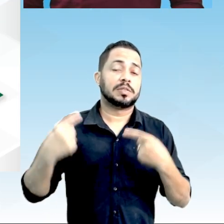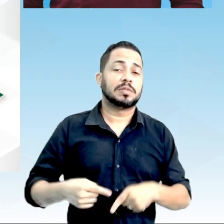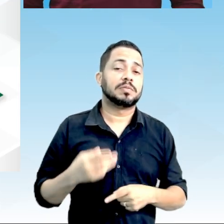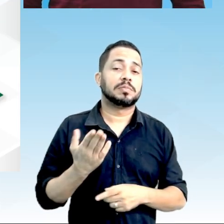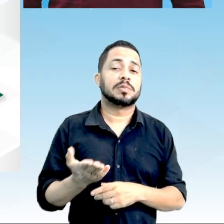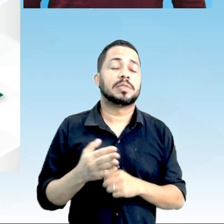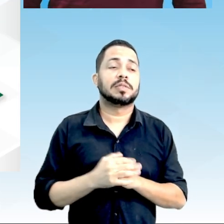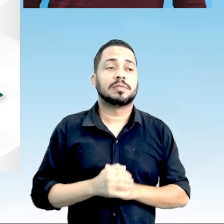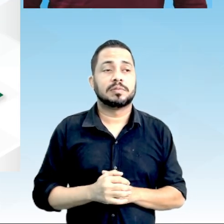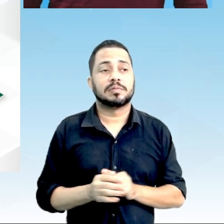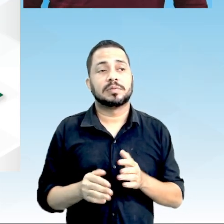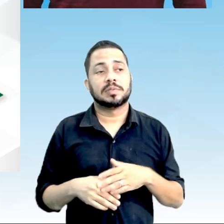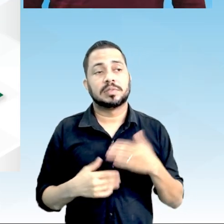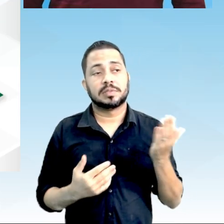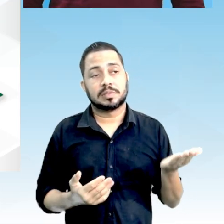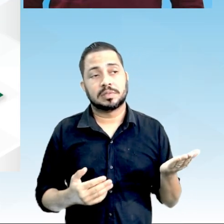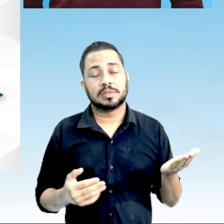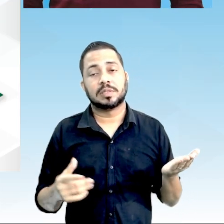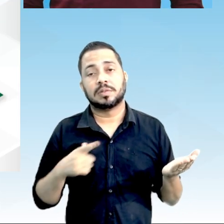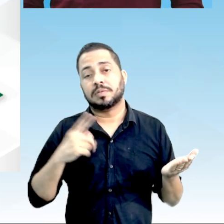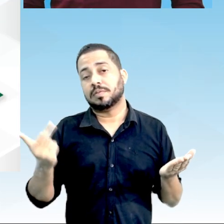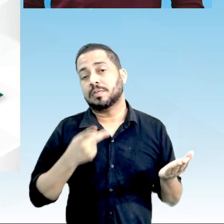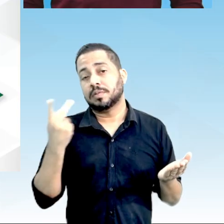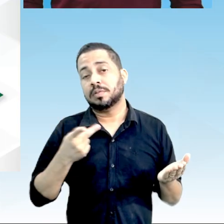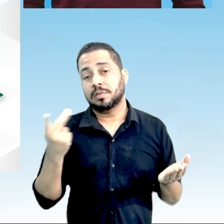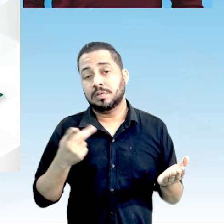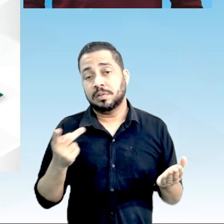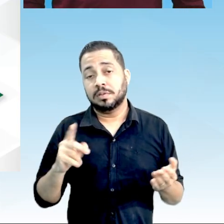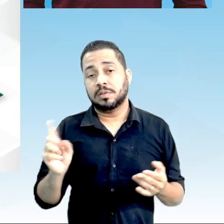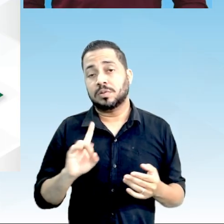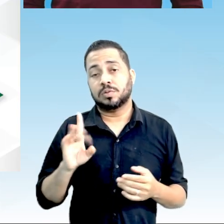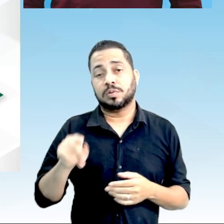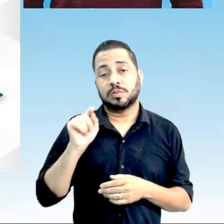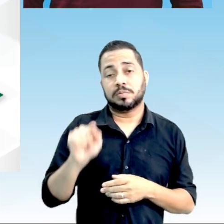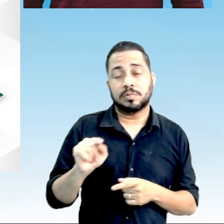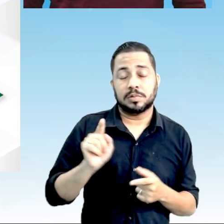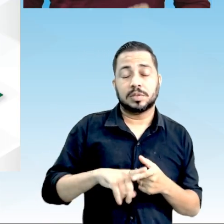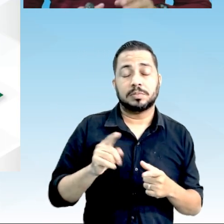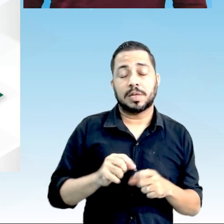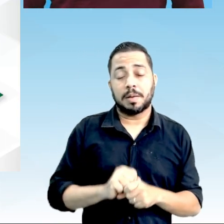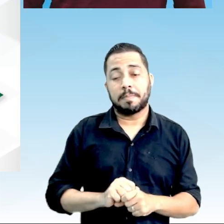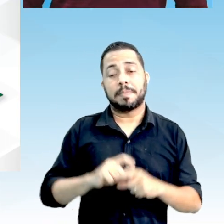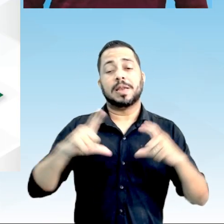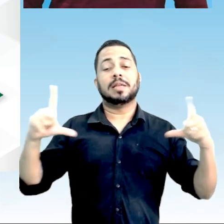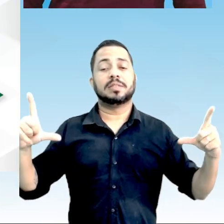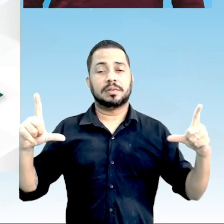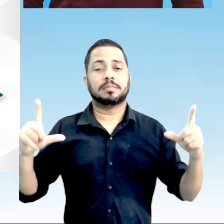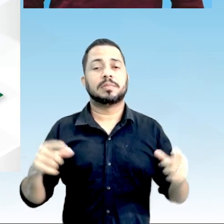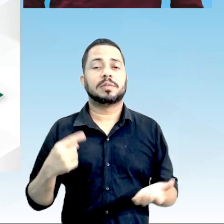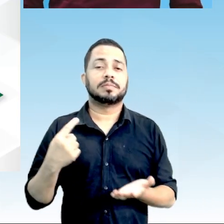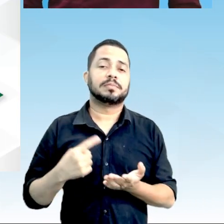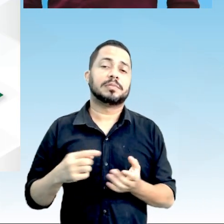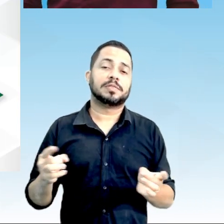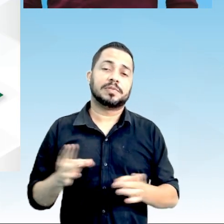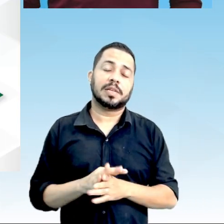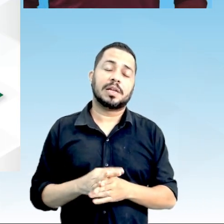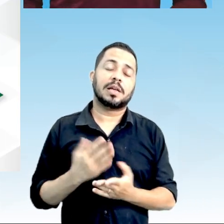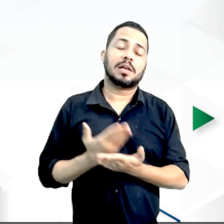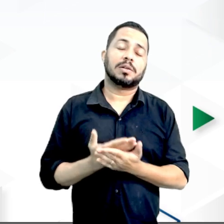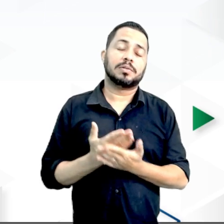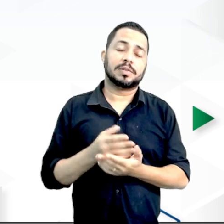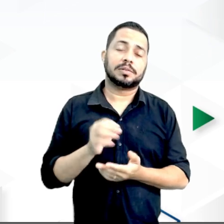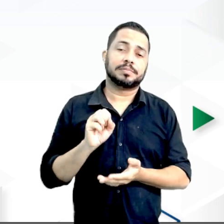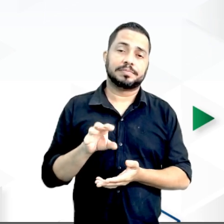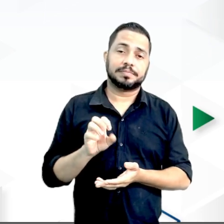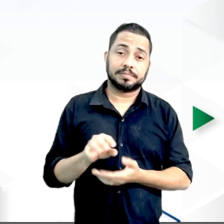você fazer. E aí, agora eu vou falar de um pouquinho, não só dos pontos, mas da ampliação para poder confirmar a nossa videoaula, tá? Bom,